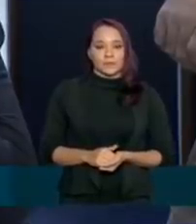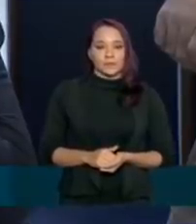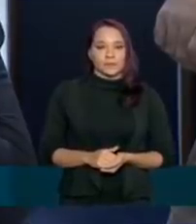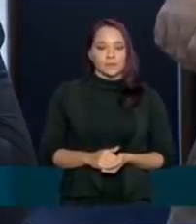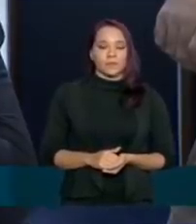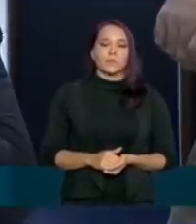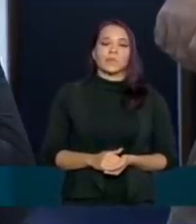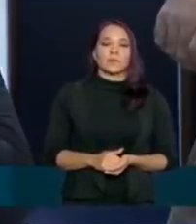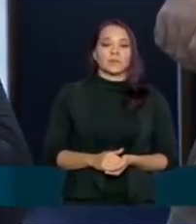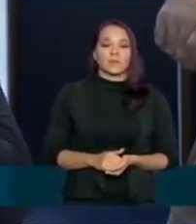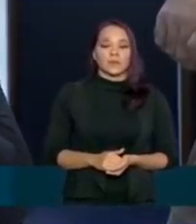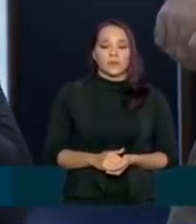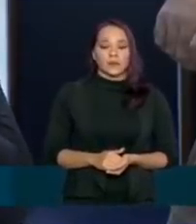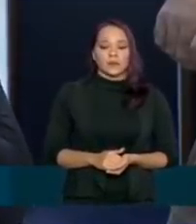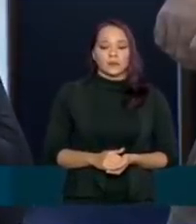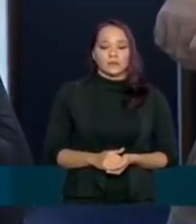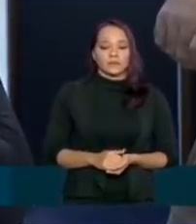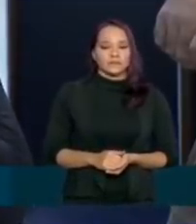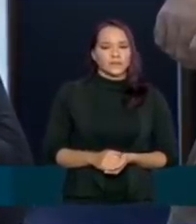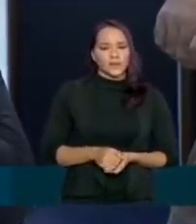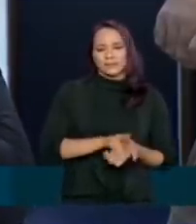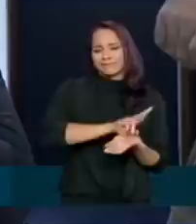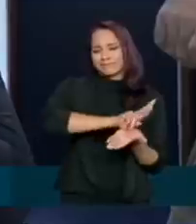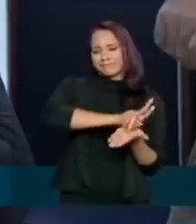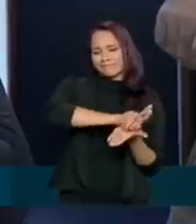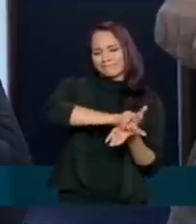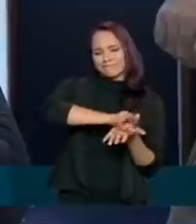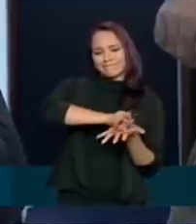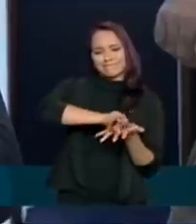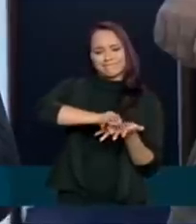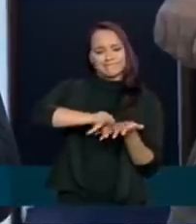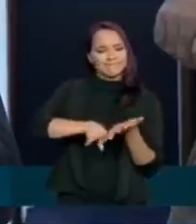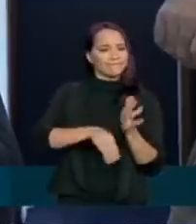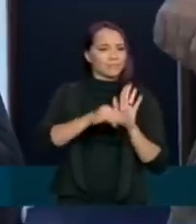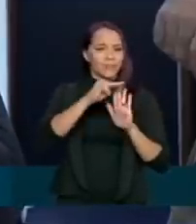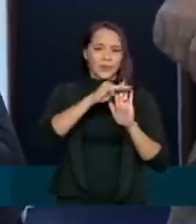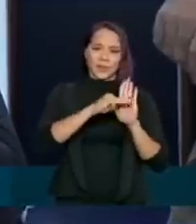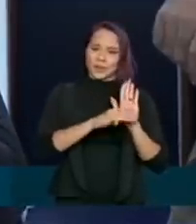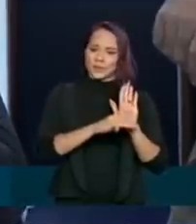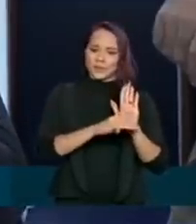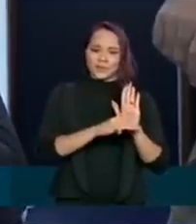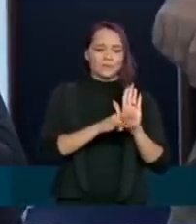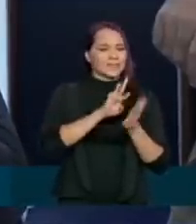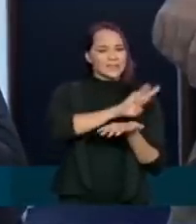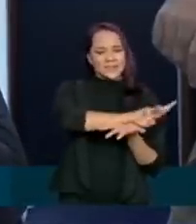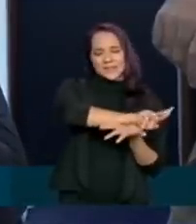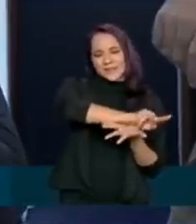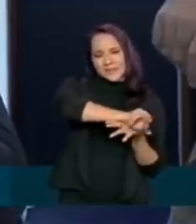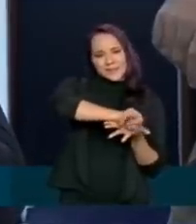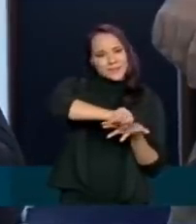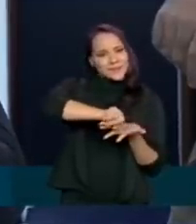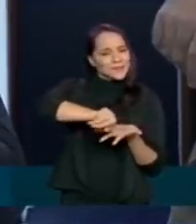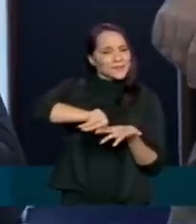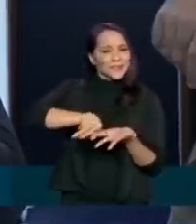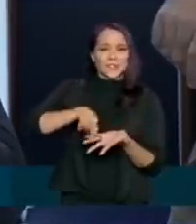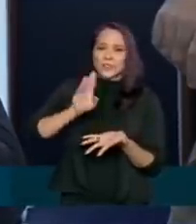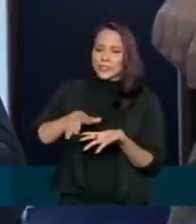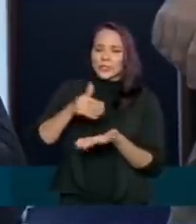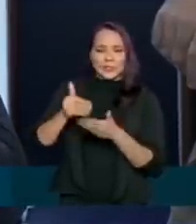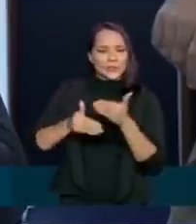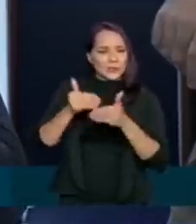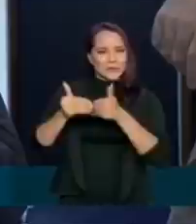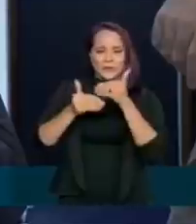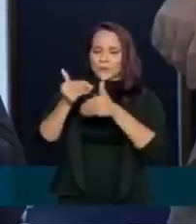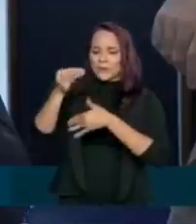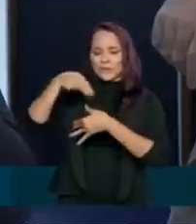Bem, N programas estão... Perfeito. N programas estão sendo desenvolvidos dentro